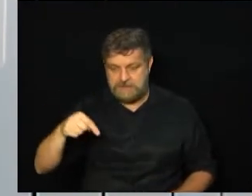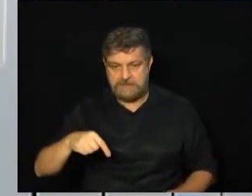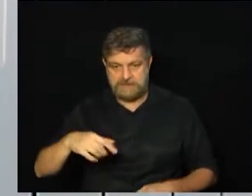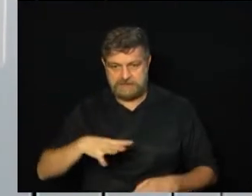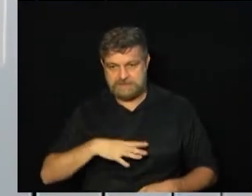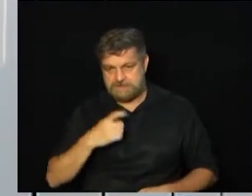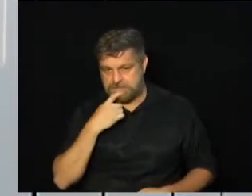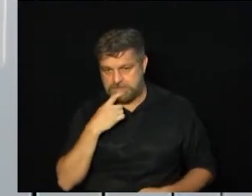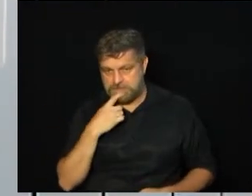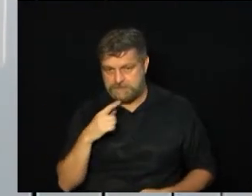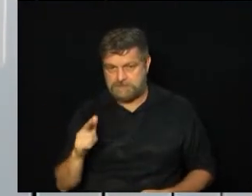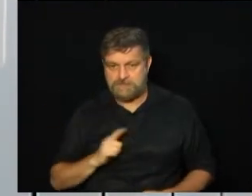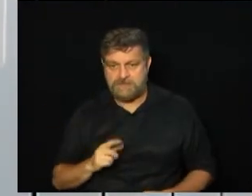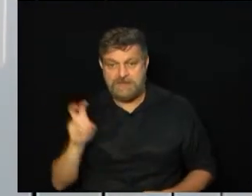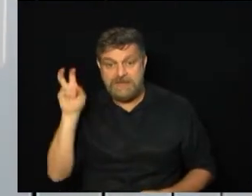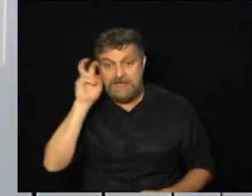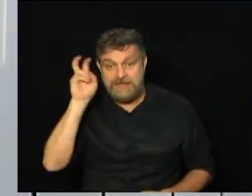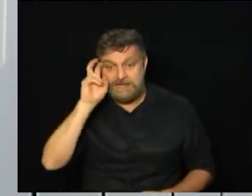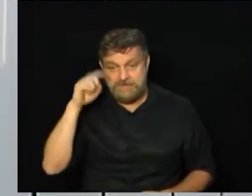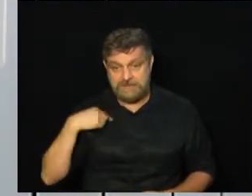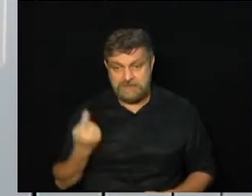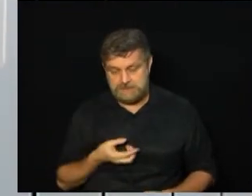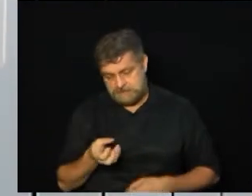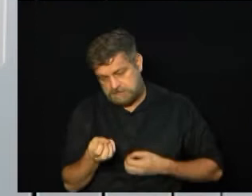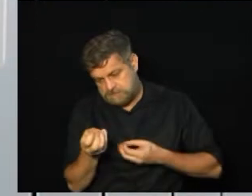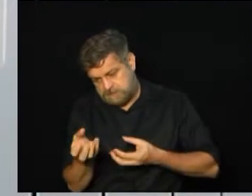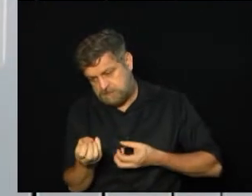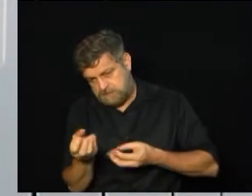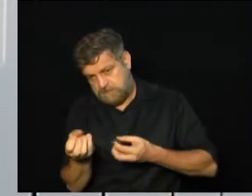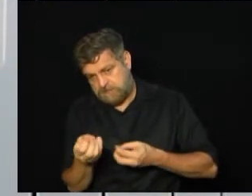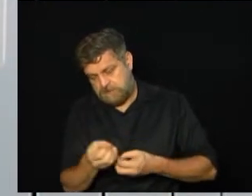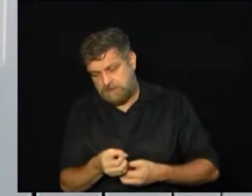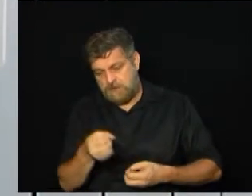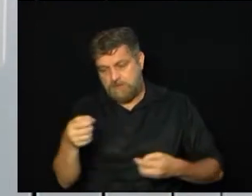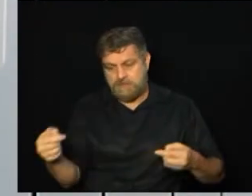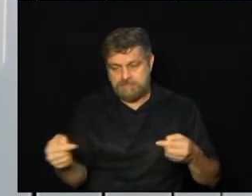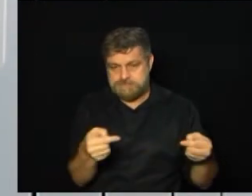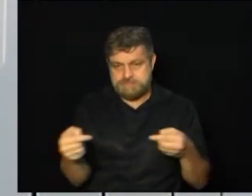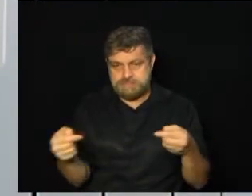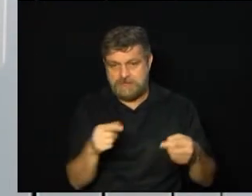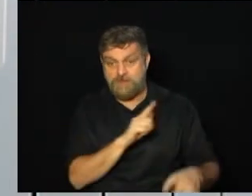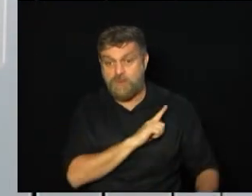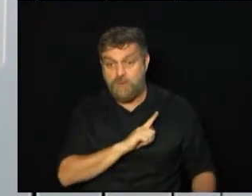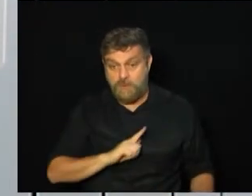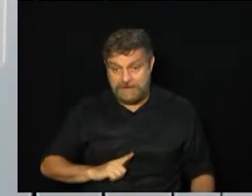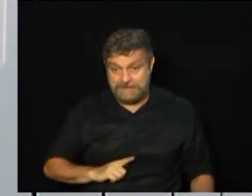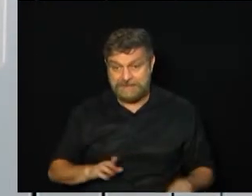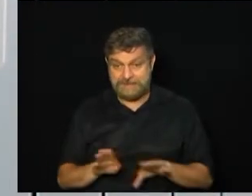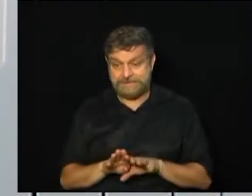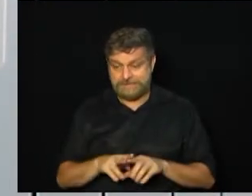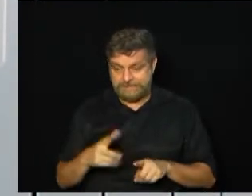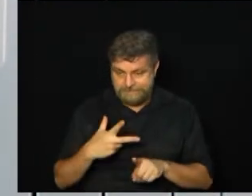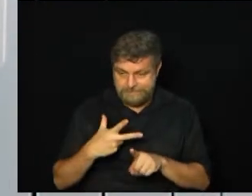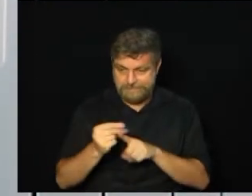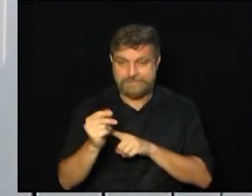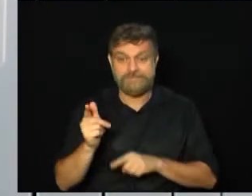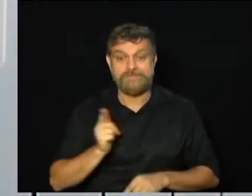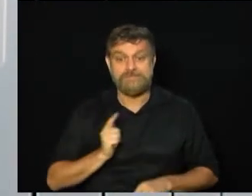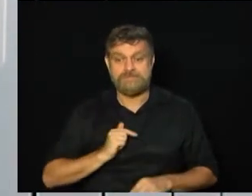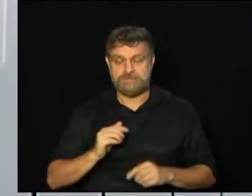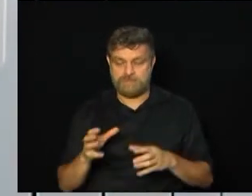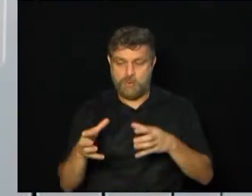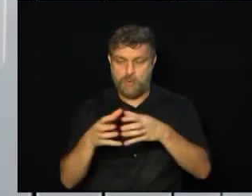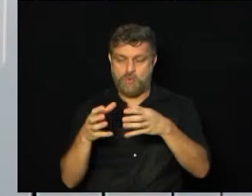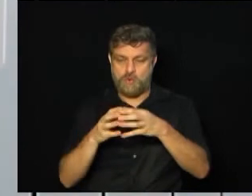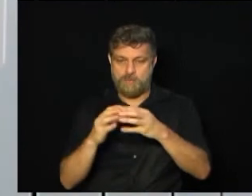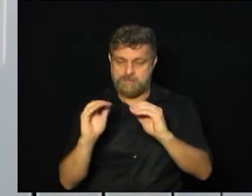Grande jogo, mas nesta quinta-feira a gente fala mais sobre este duelo do Bugre, que luta para conquistar o acesso à primeira